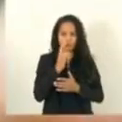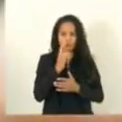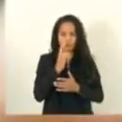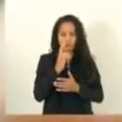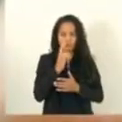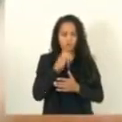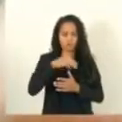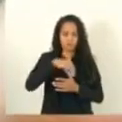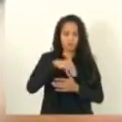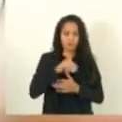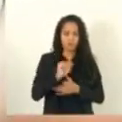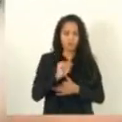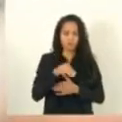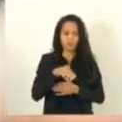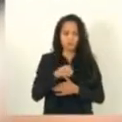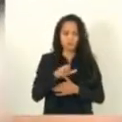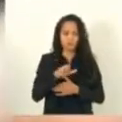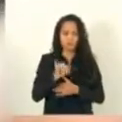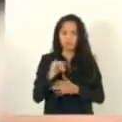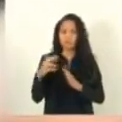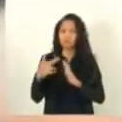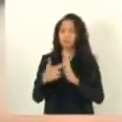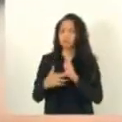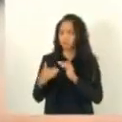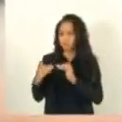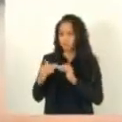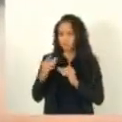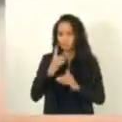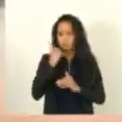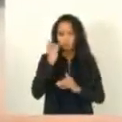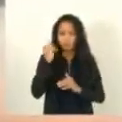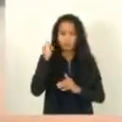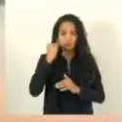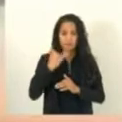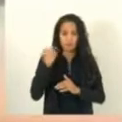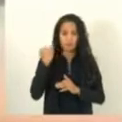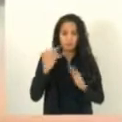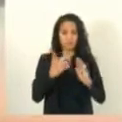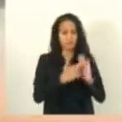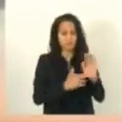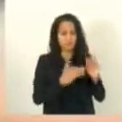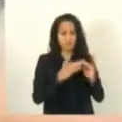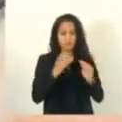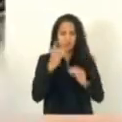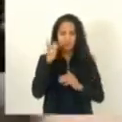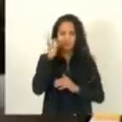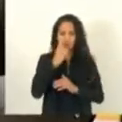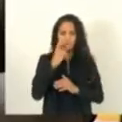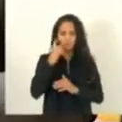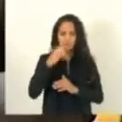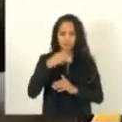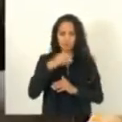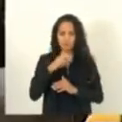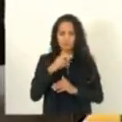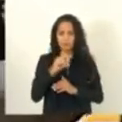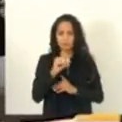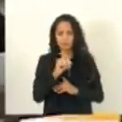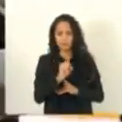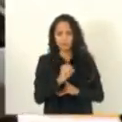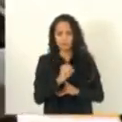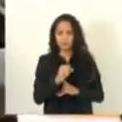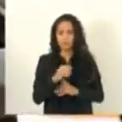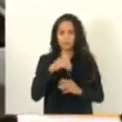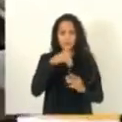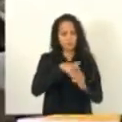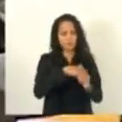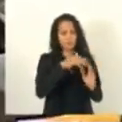Deputado doutor Emílio Mameri, com o relator. Deputado Janete Sá, com o relator. Deputado Mar Garcia.